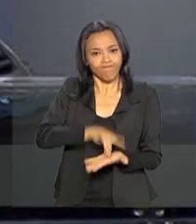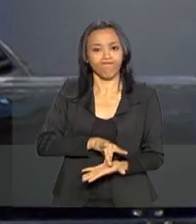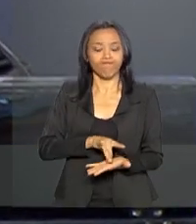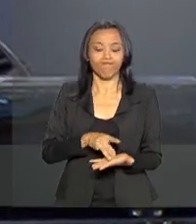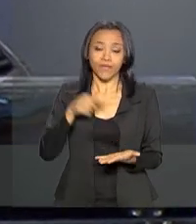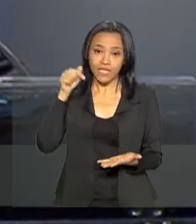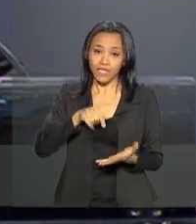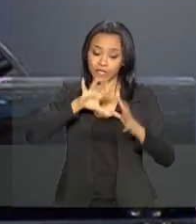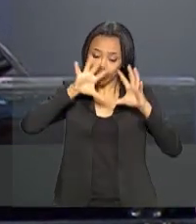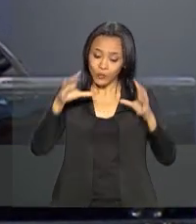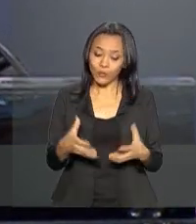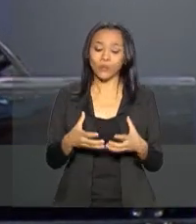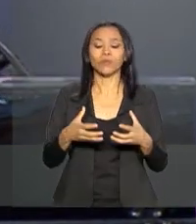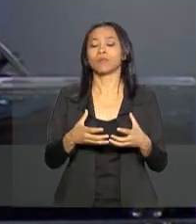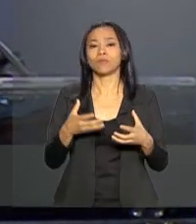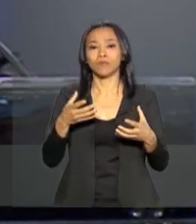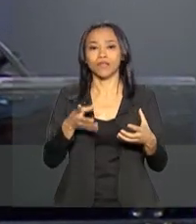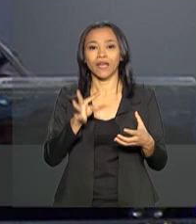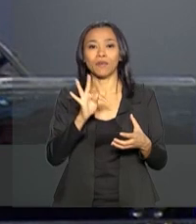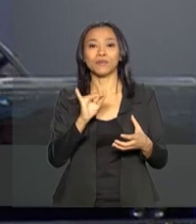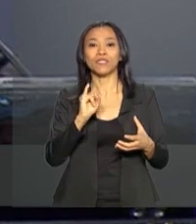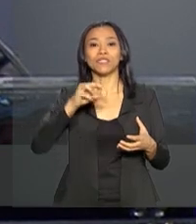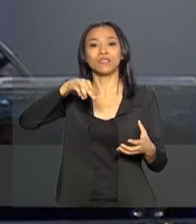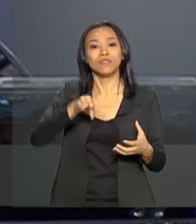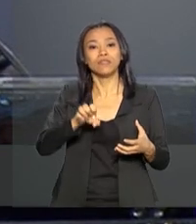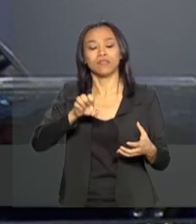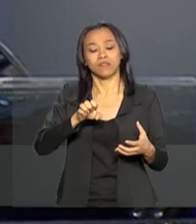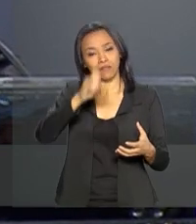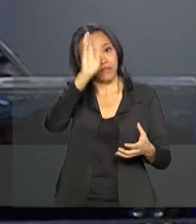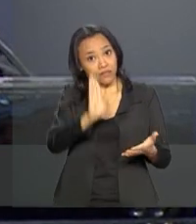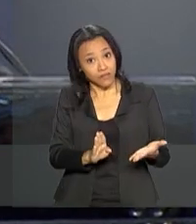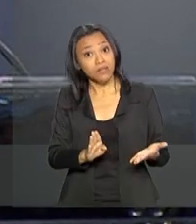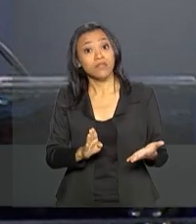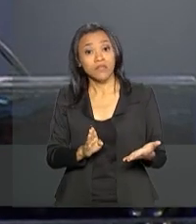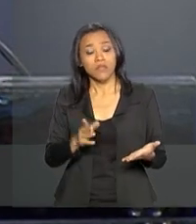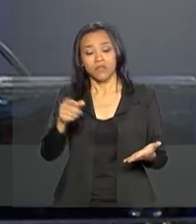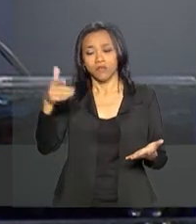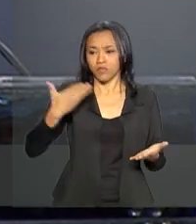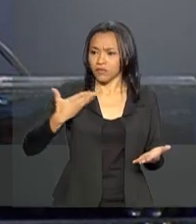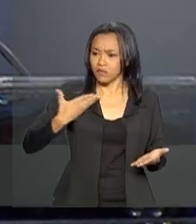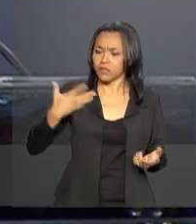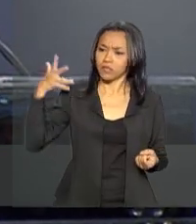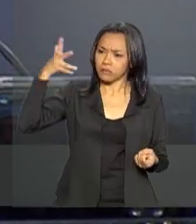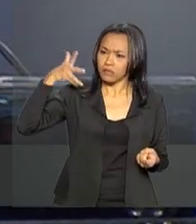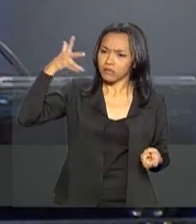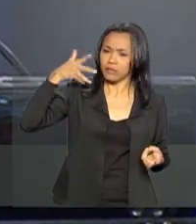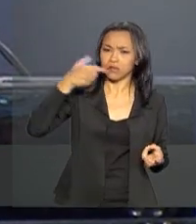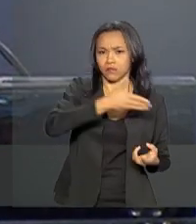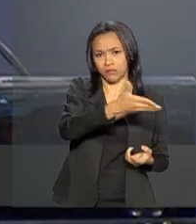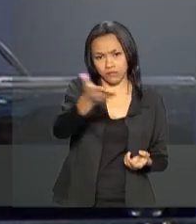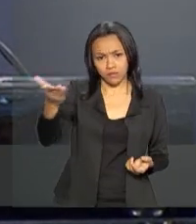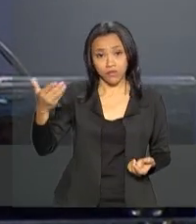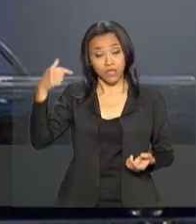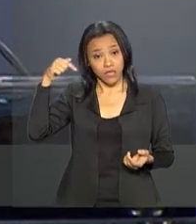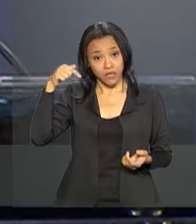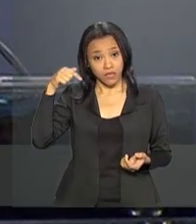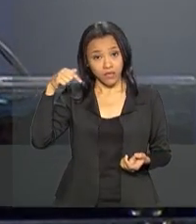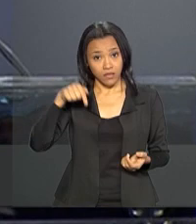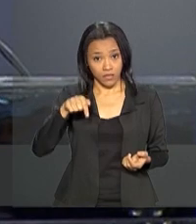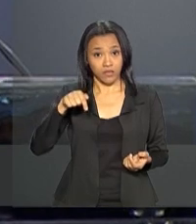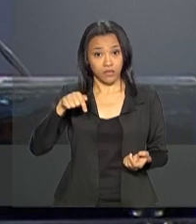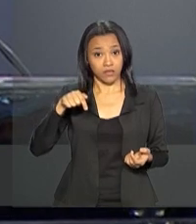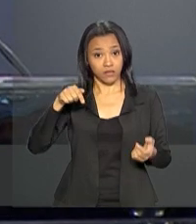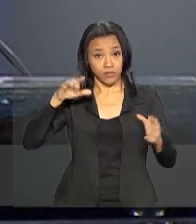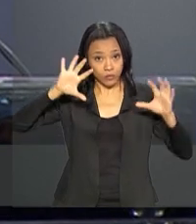time Brasil, Megali, todos meus amigos aqui, expositores, eu quero dizer que esse tema, este